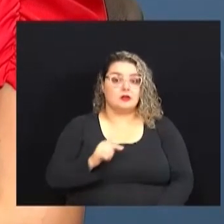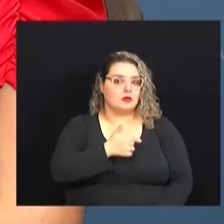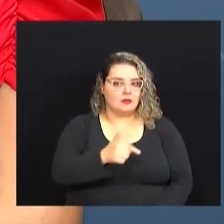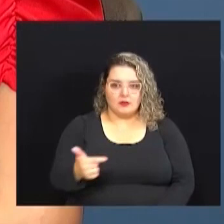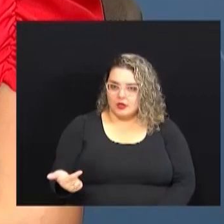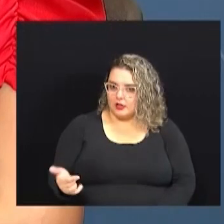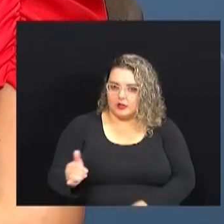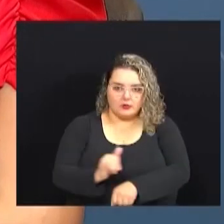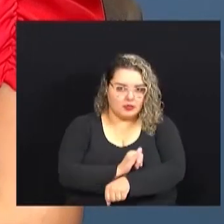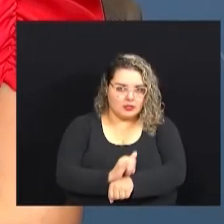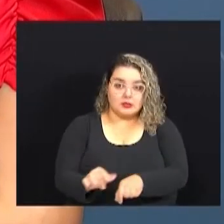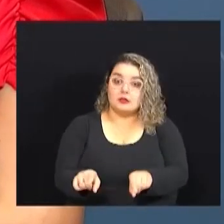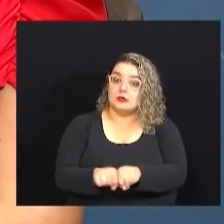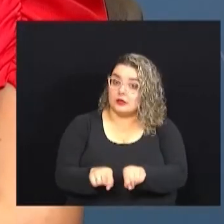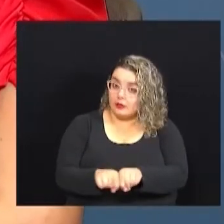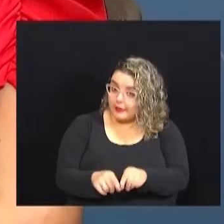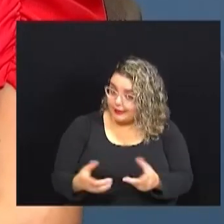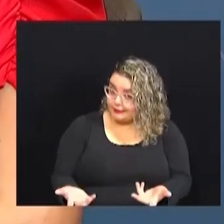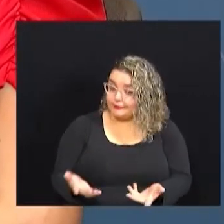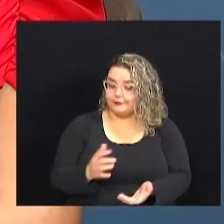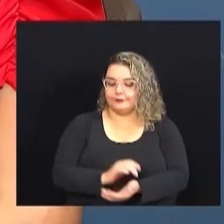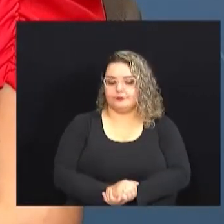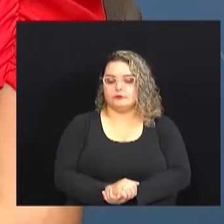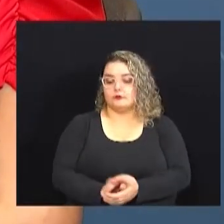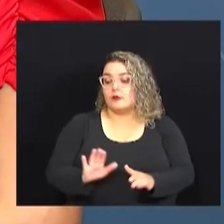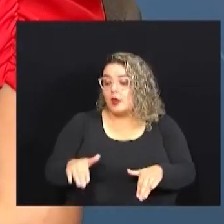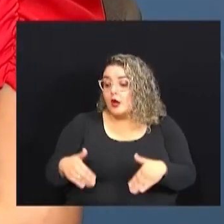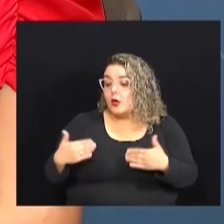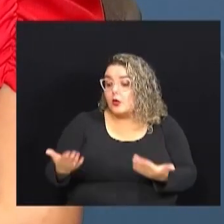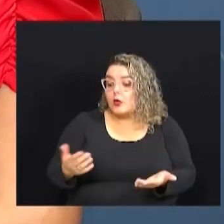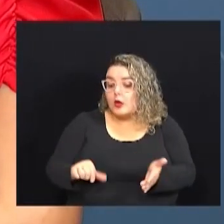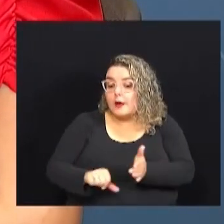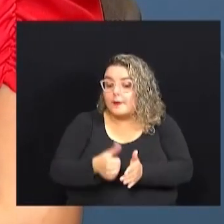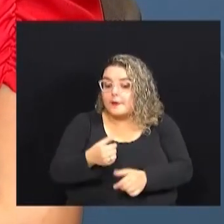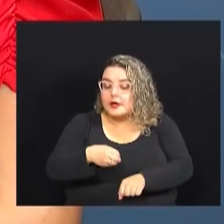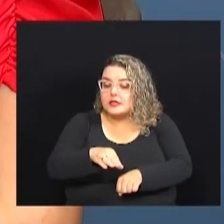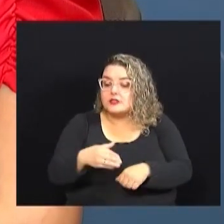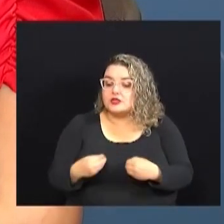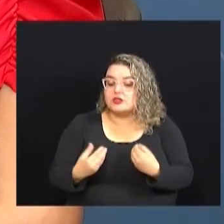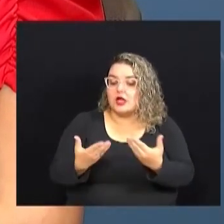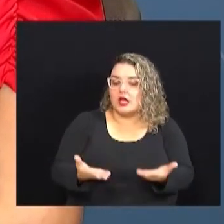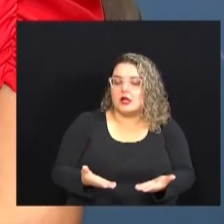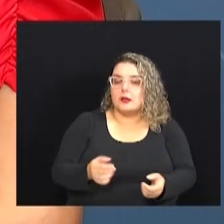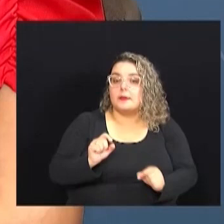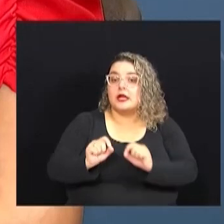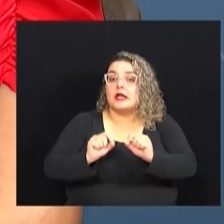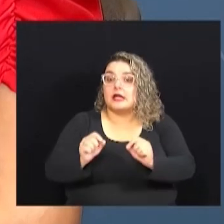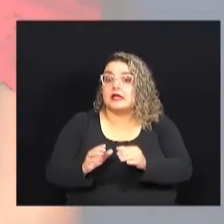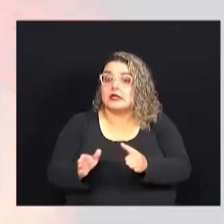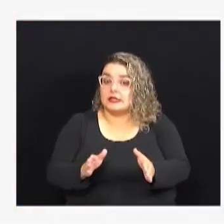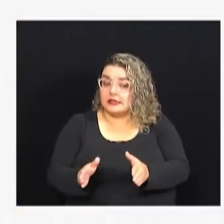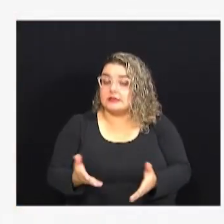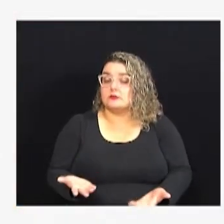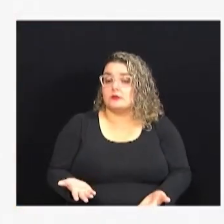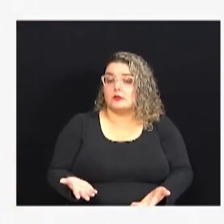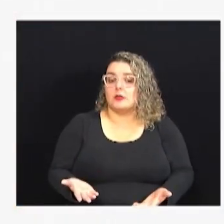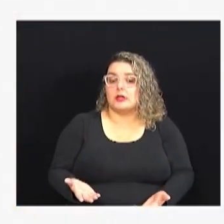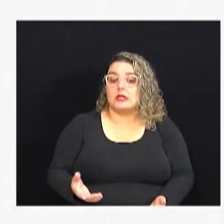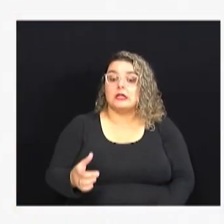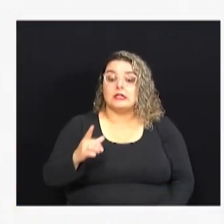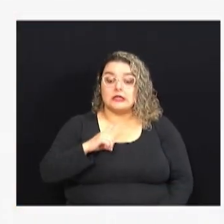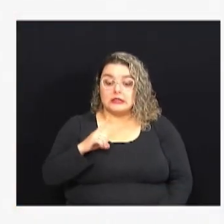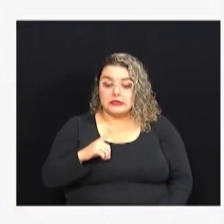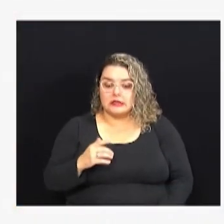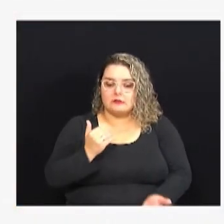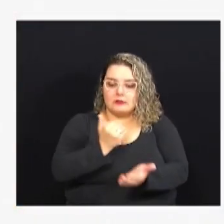não vai ter mais saída para isso também. Qual o primeiro passo, a primeira dica que você daria para quem se encontra nessa situação,